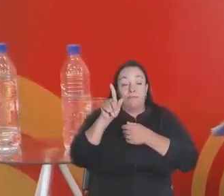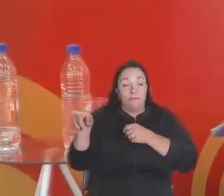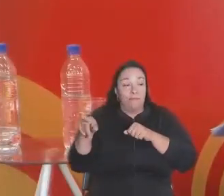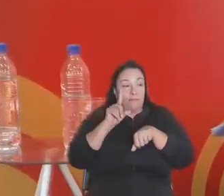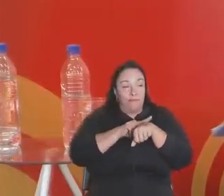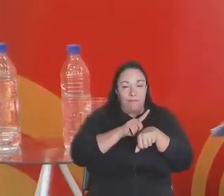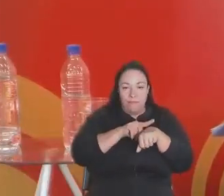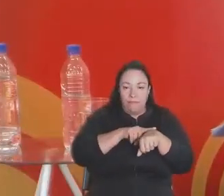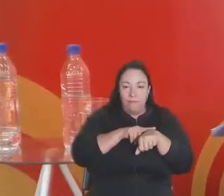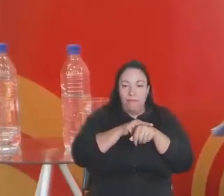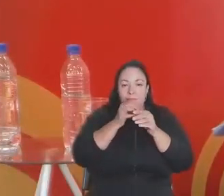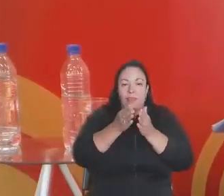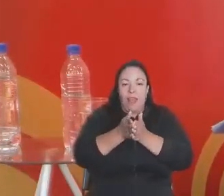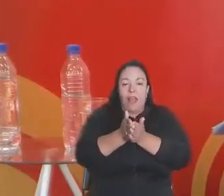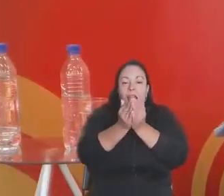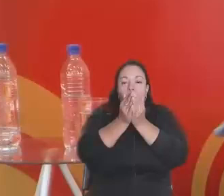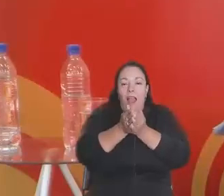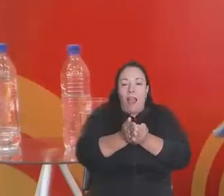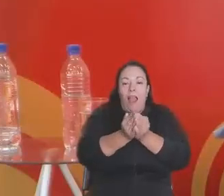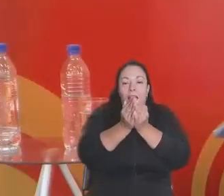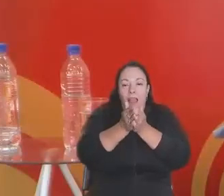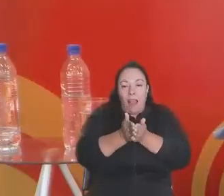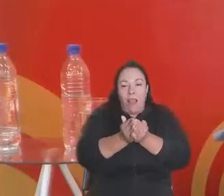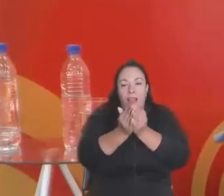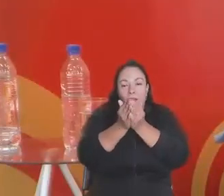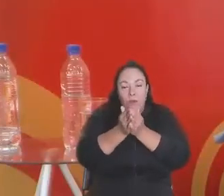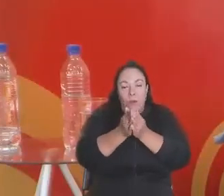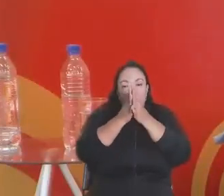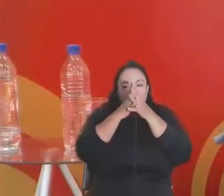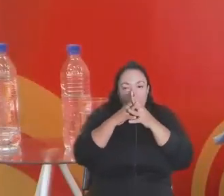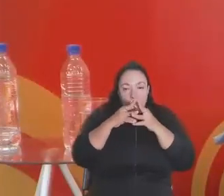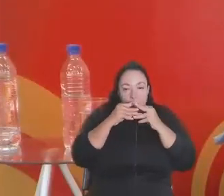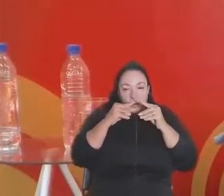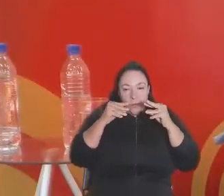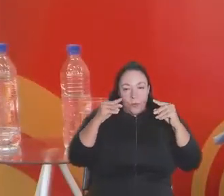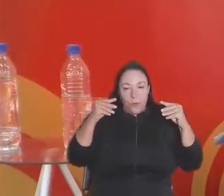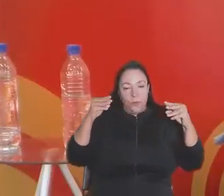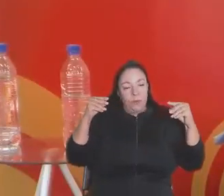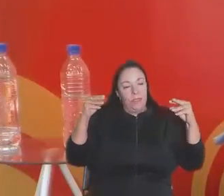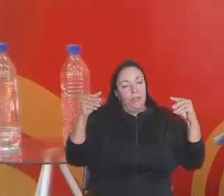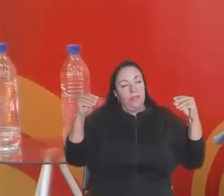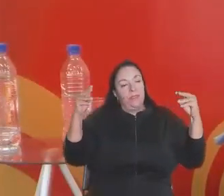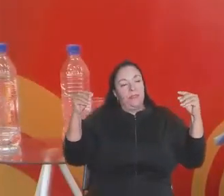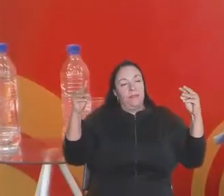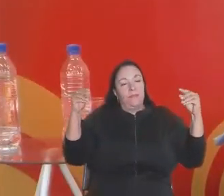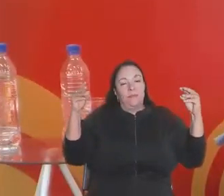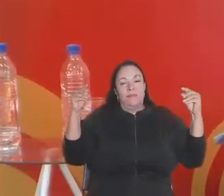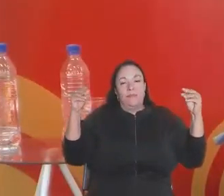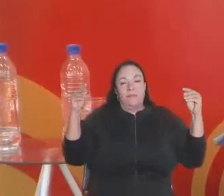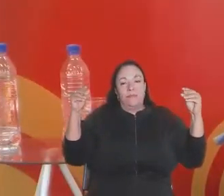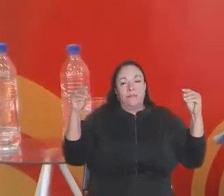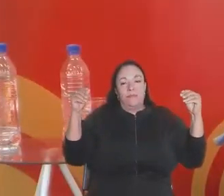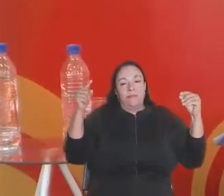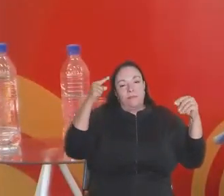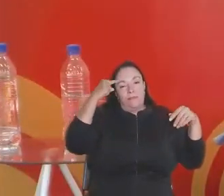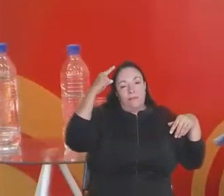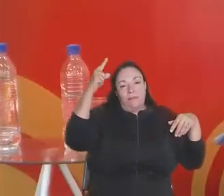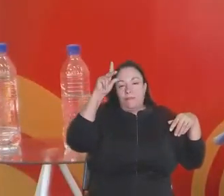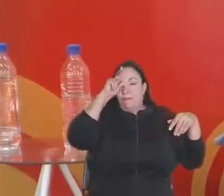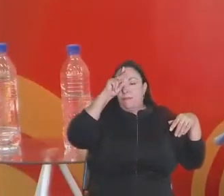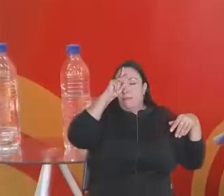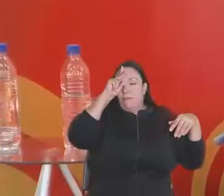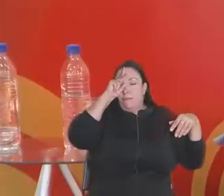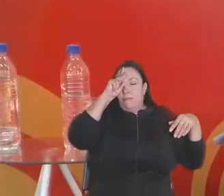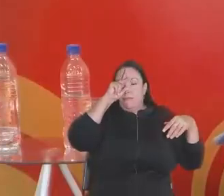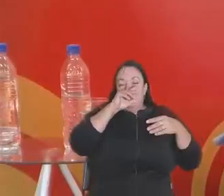canoas sumindo na névoa do rio. Assim. Então, cada um levando um pensamento, uma história. Então,